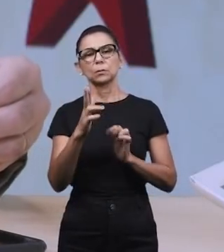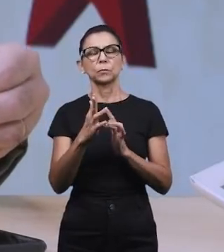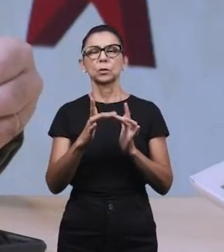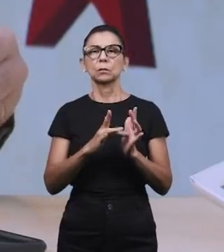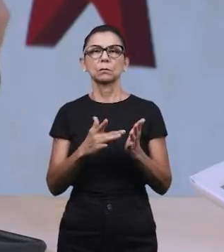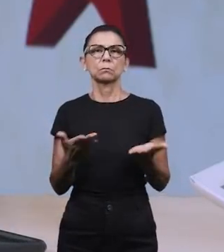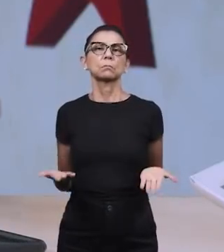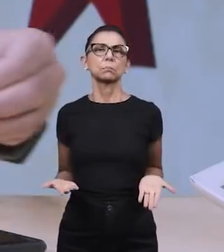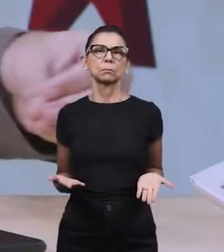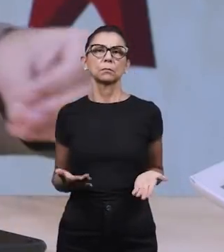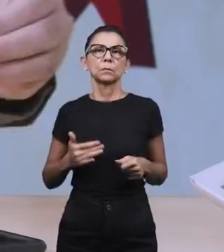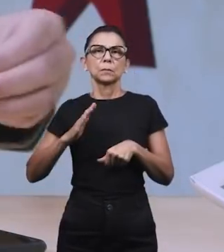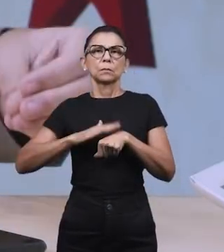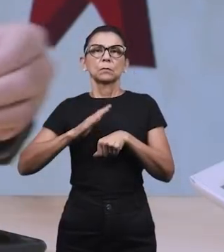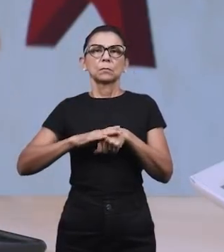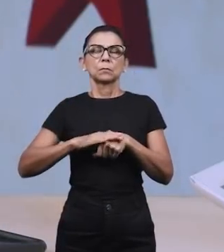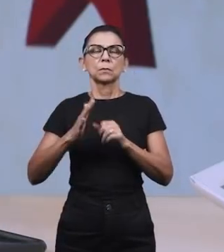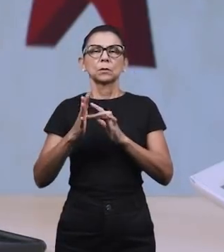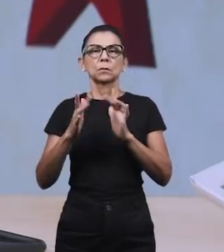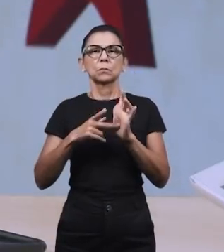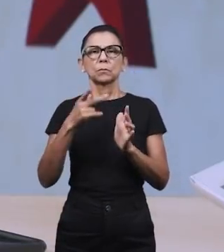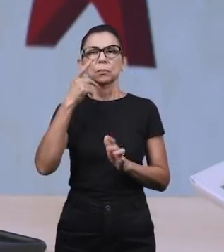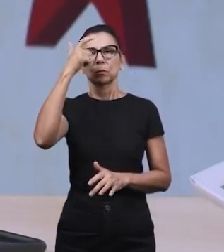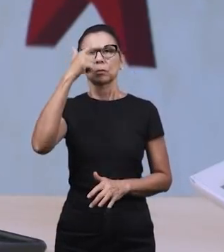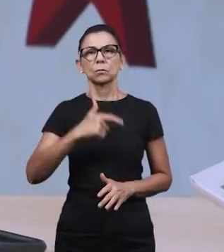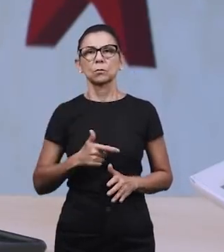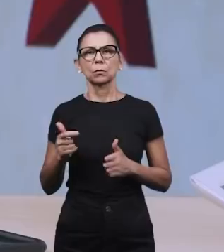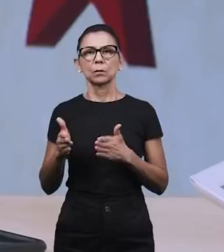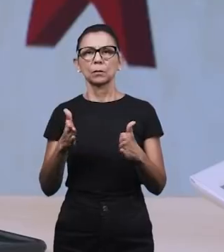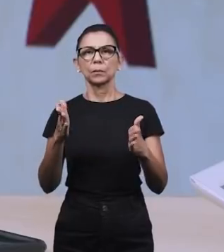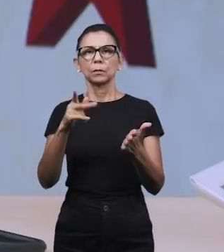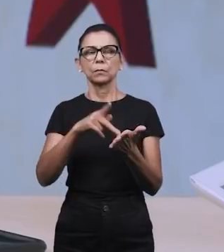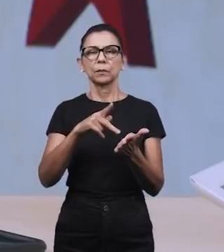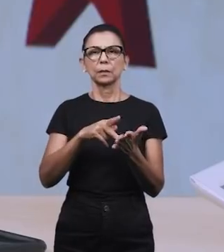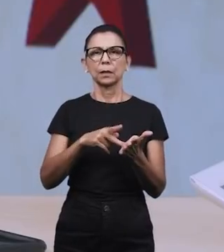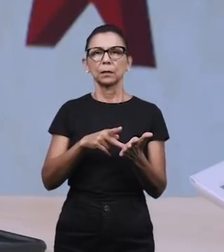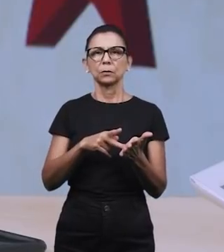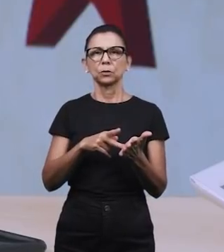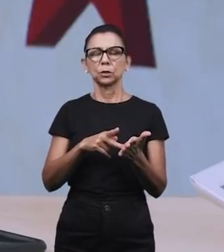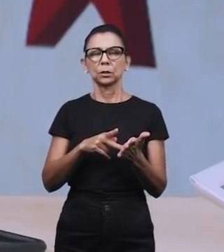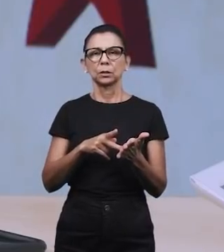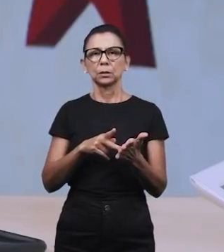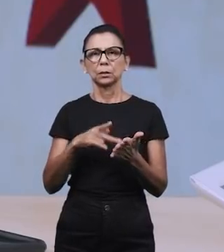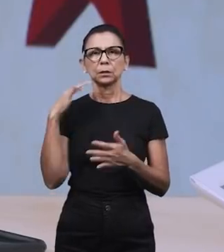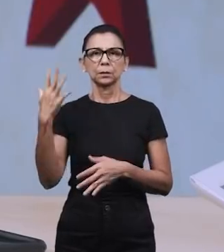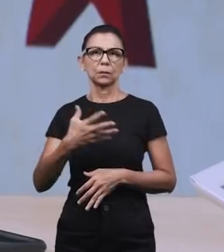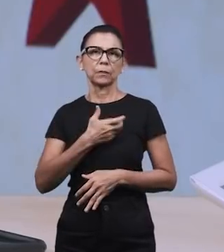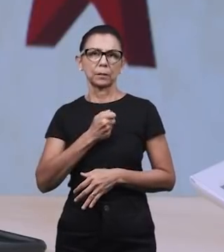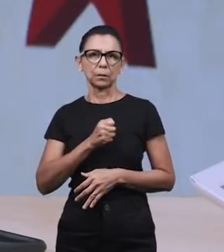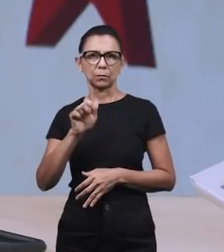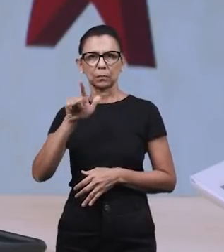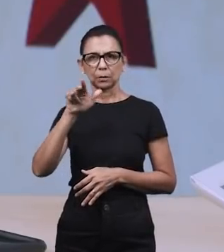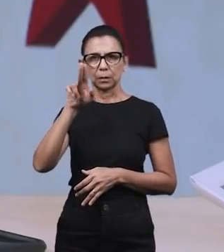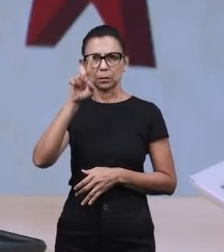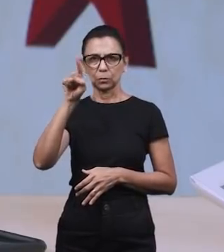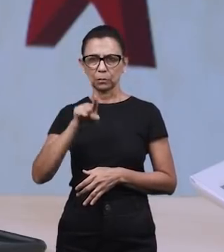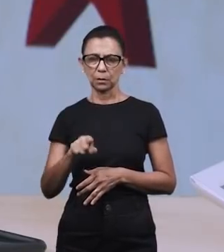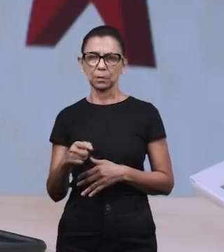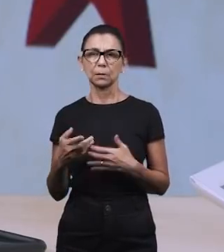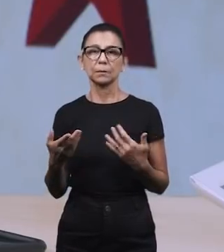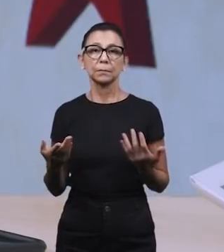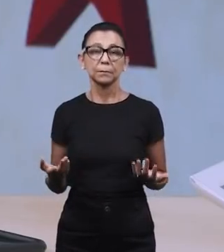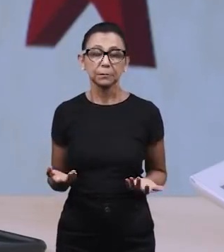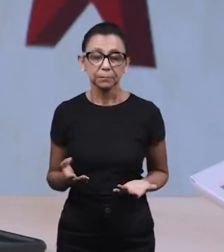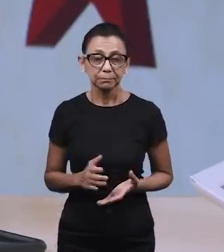disse isso. Eu sou o caminho, a verdade e a vida, e ninguém vem ao Pai senão através de mim, se não for por mim. Então, de que maneiras então Jesus